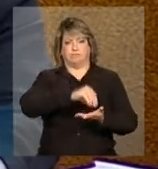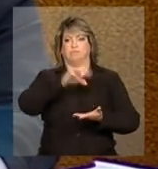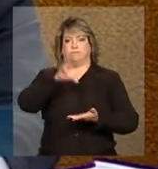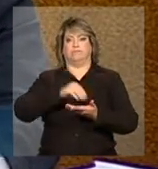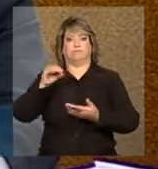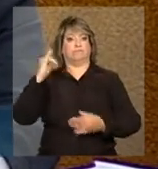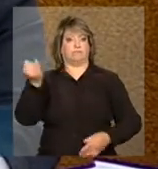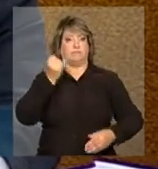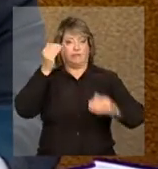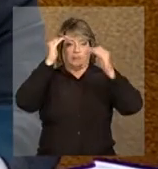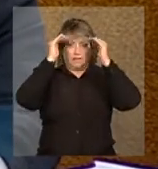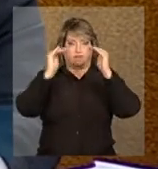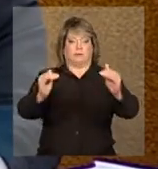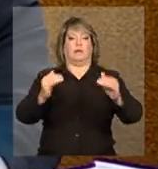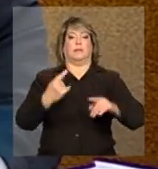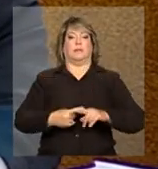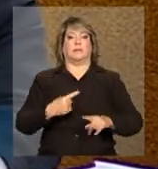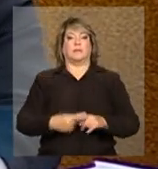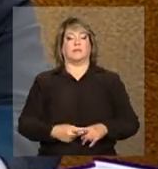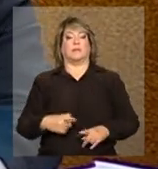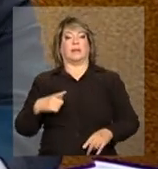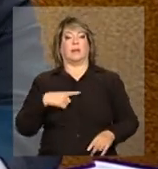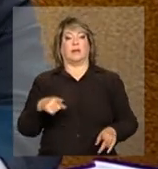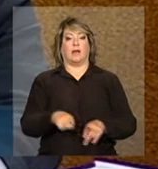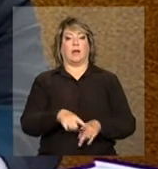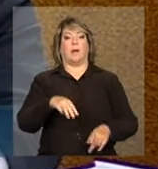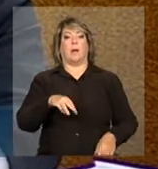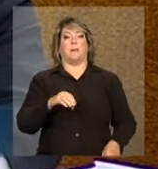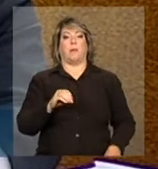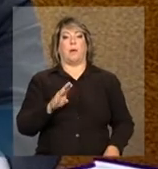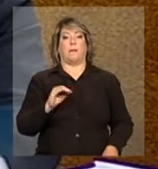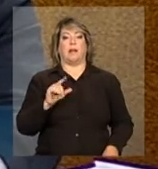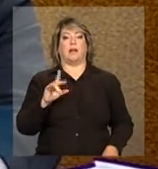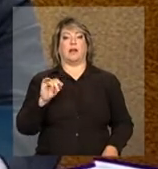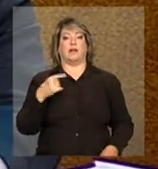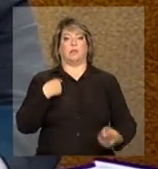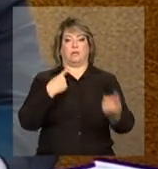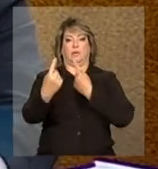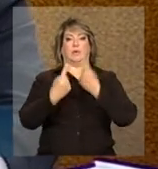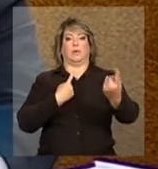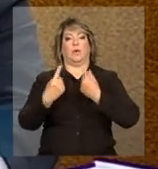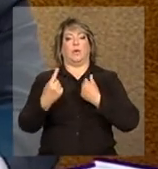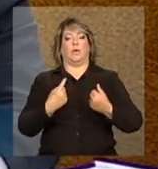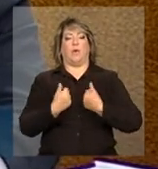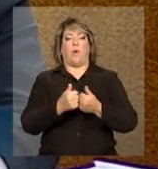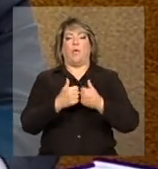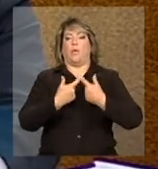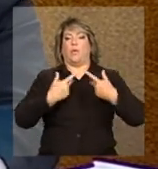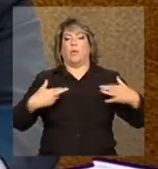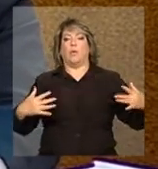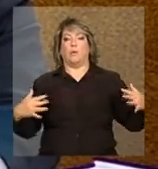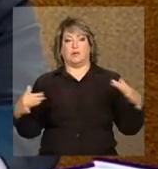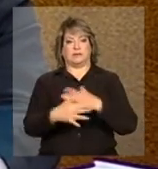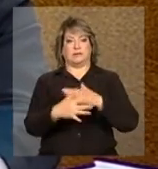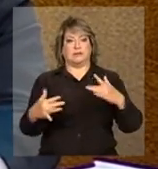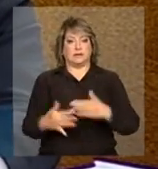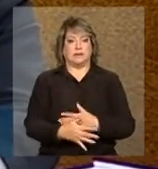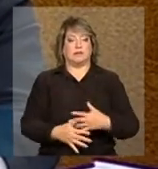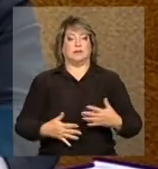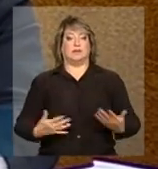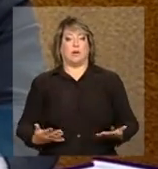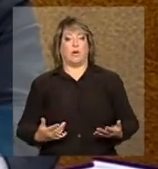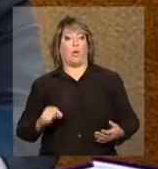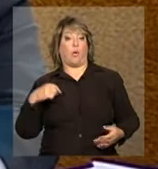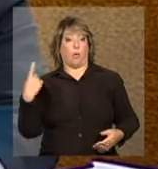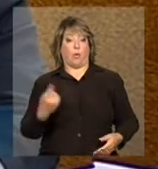Um pacto pela mobilidade urbana, que foi um dos temas mais destacados nas manifestações, e do